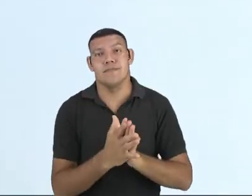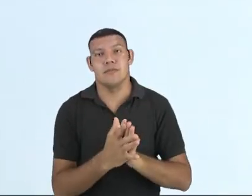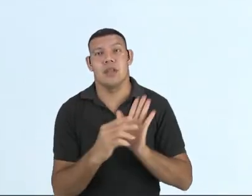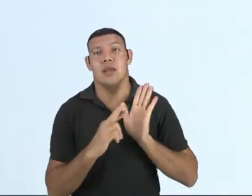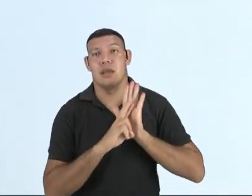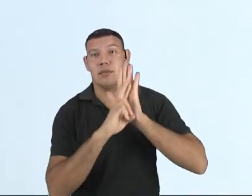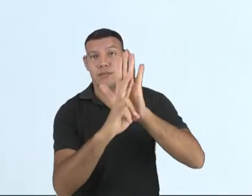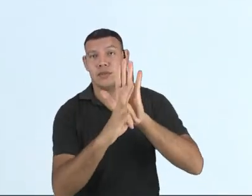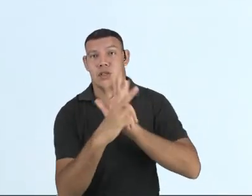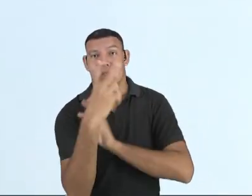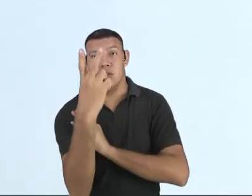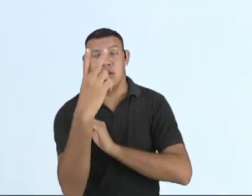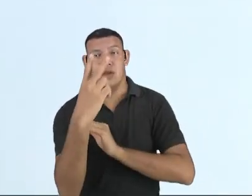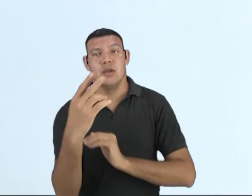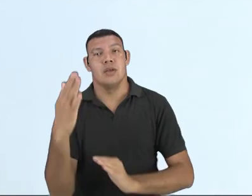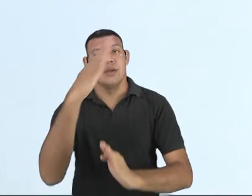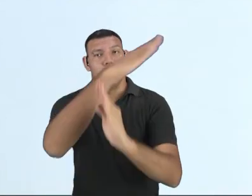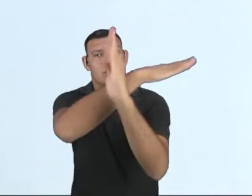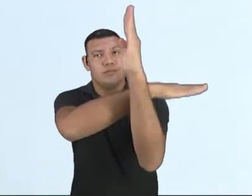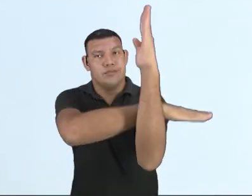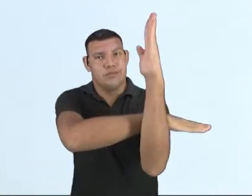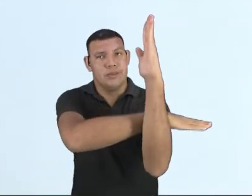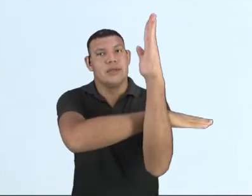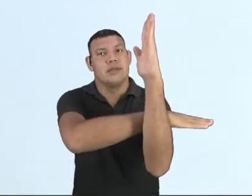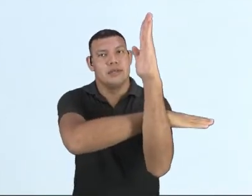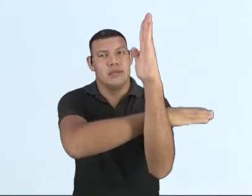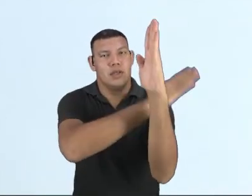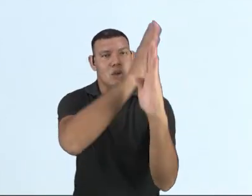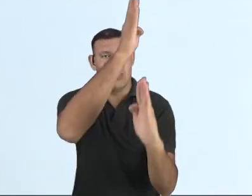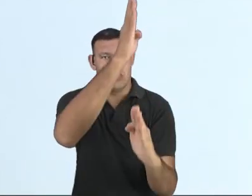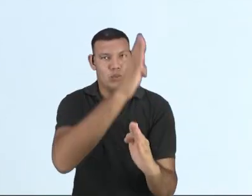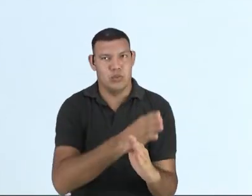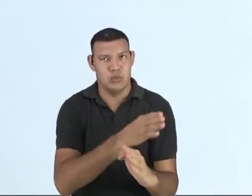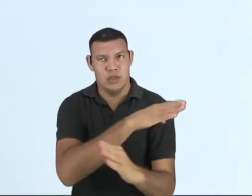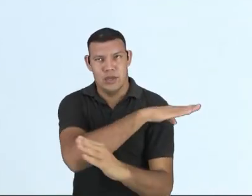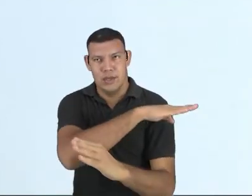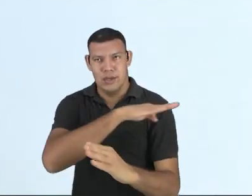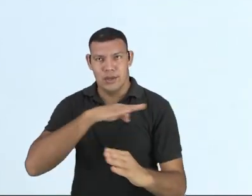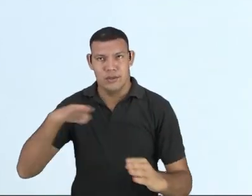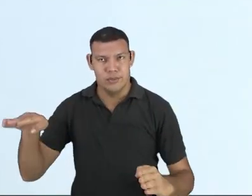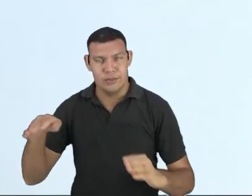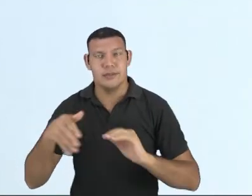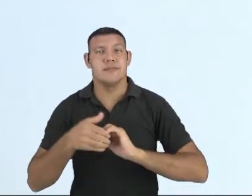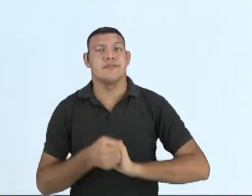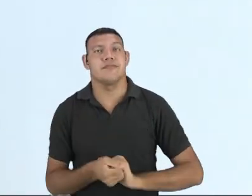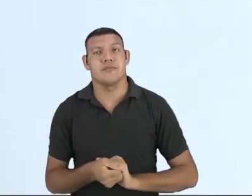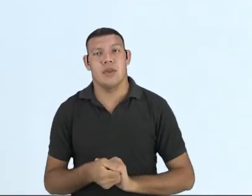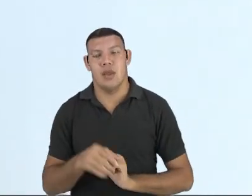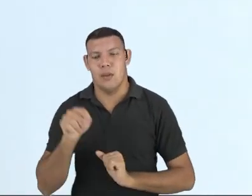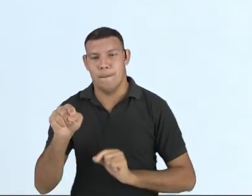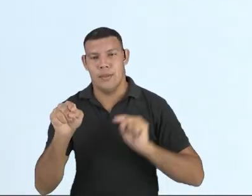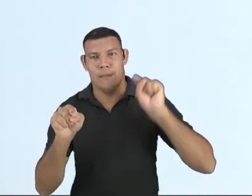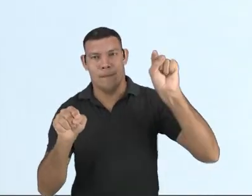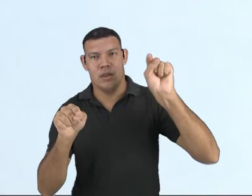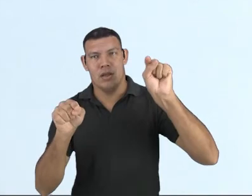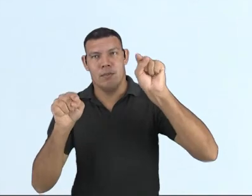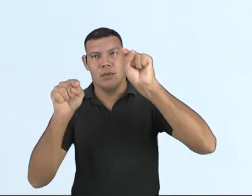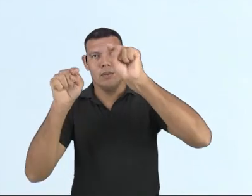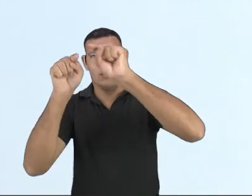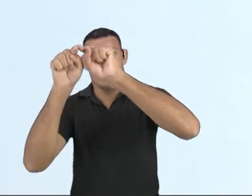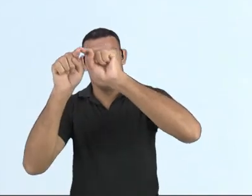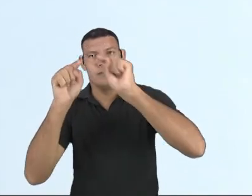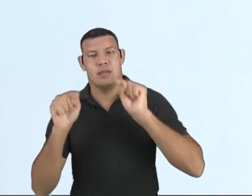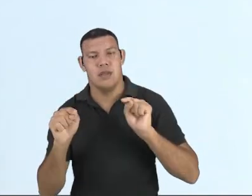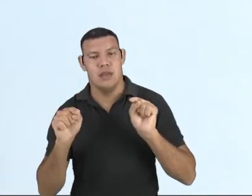né Então essas réguas elas são concorrentes e o ponto da sessão esse par ordenado que você vai ver posteriormente essa